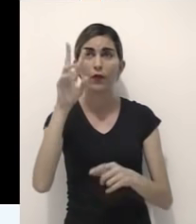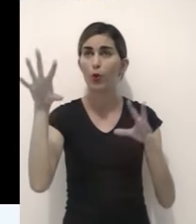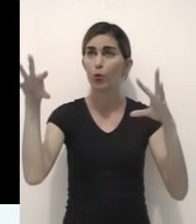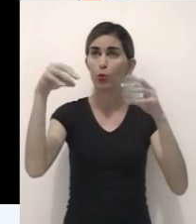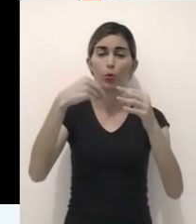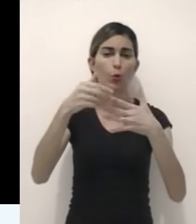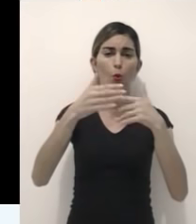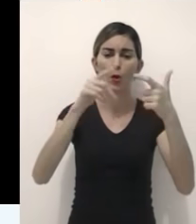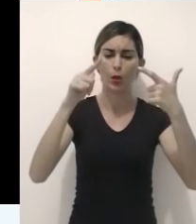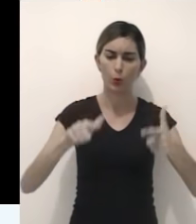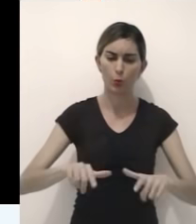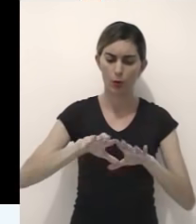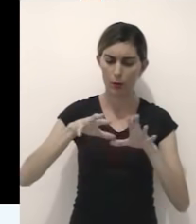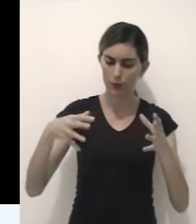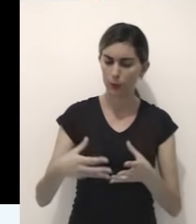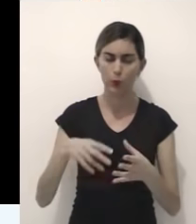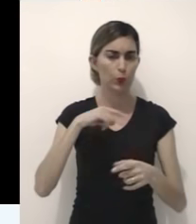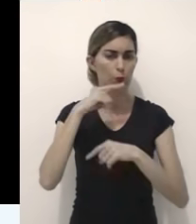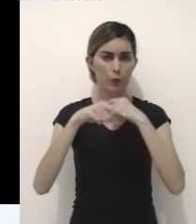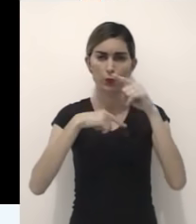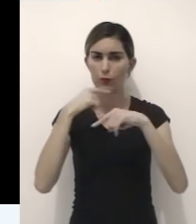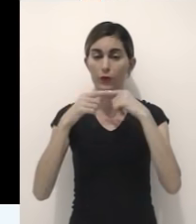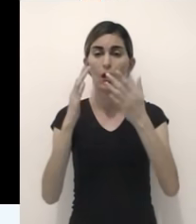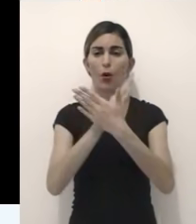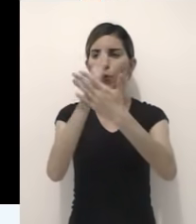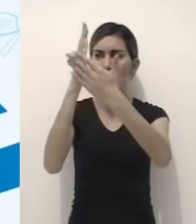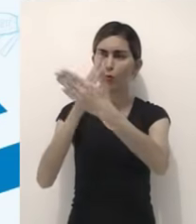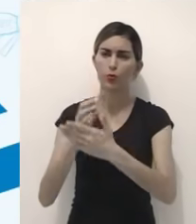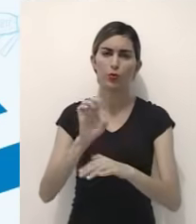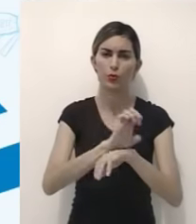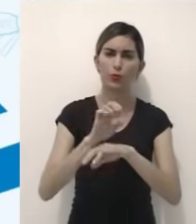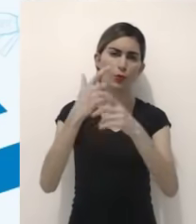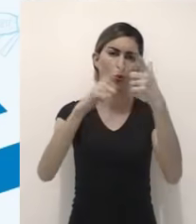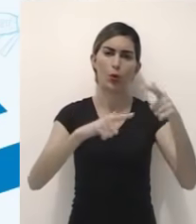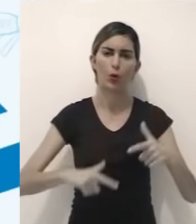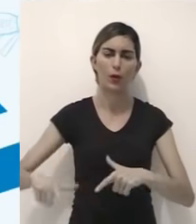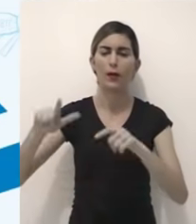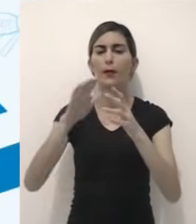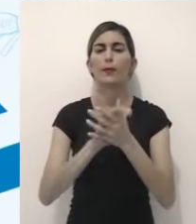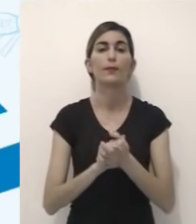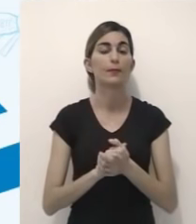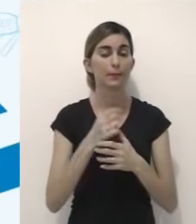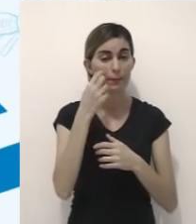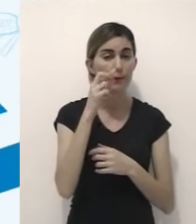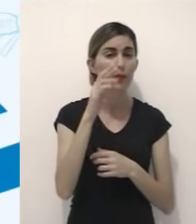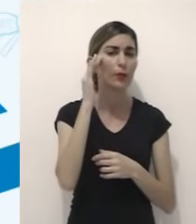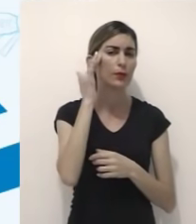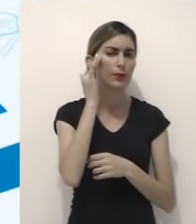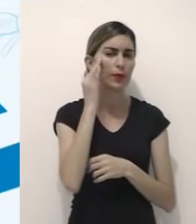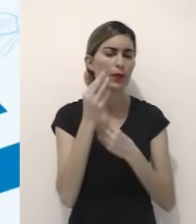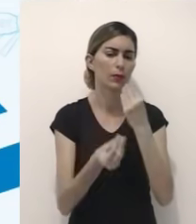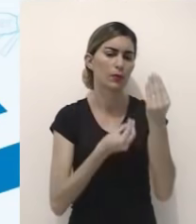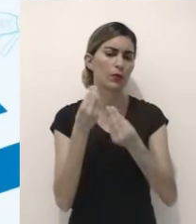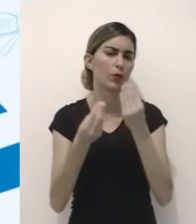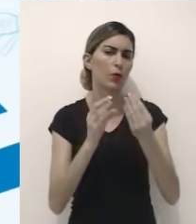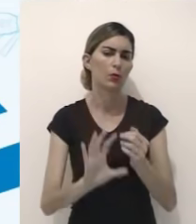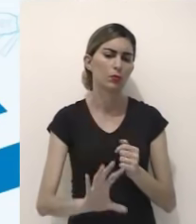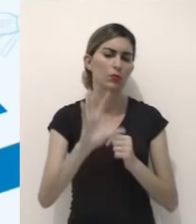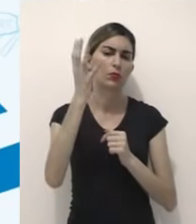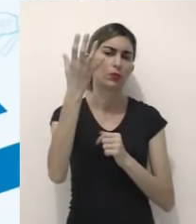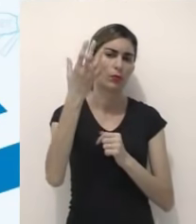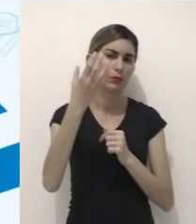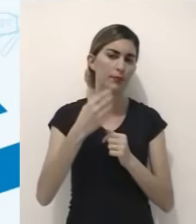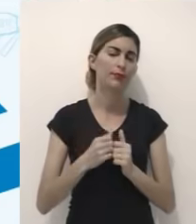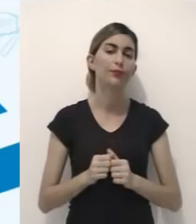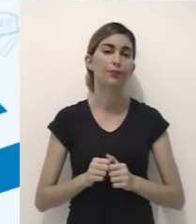um eclipse total de qualquer lugar do planeta, apenas de alguns locais. E aí, vamos entender como é